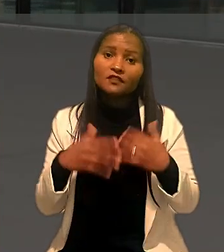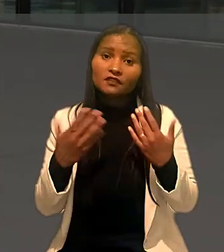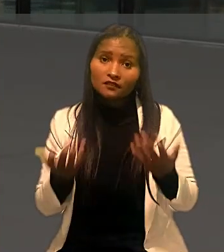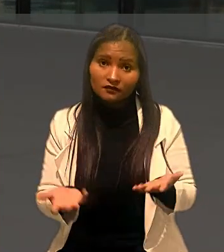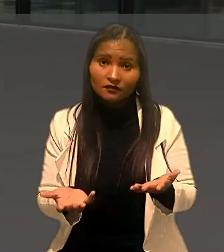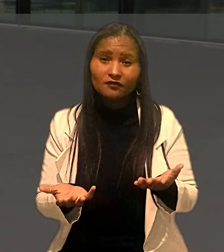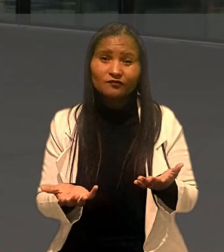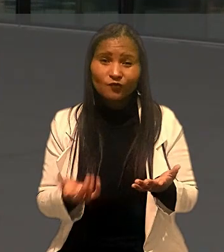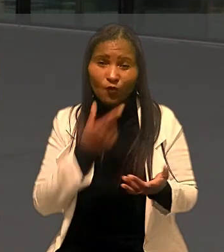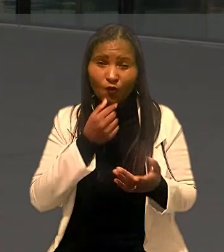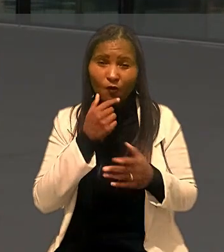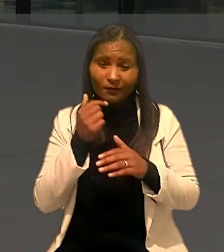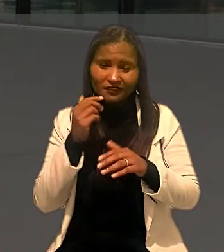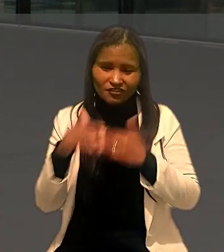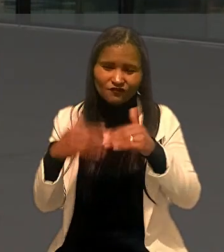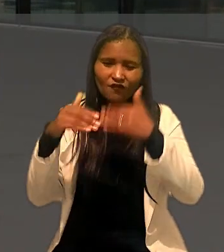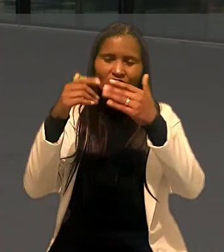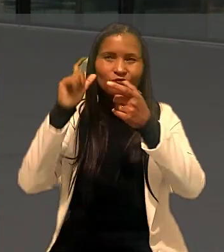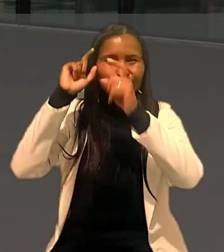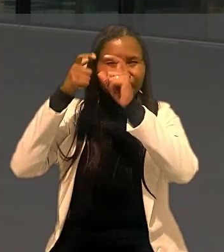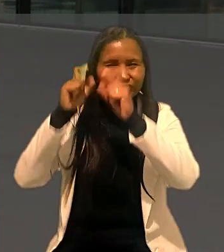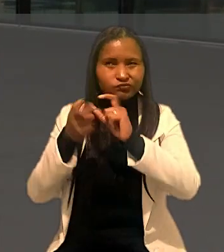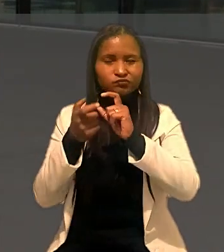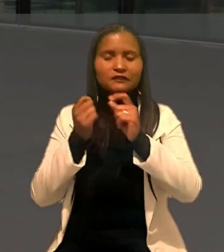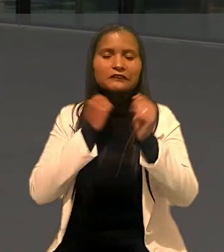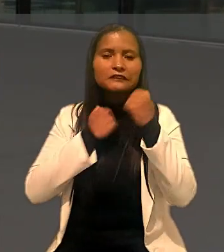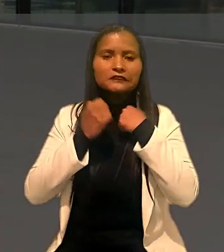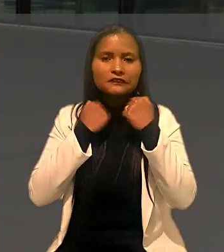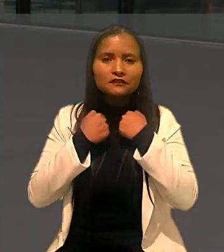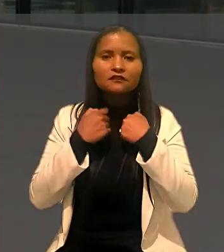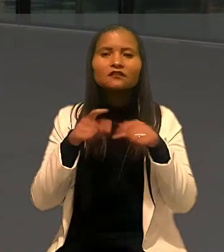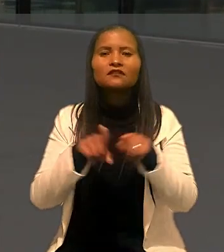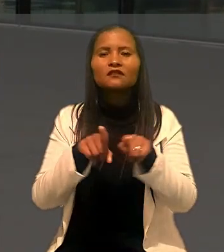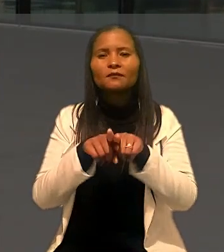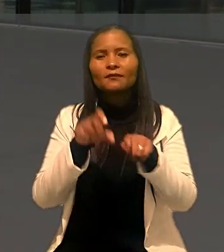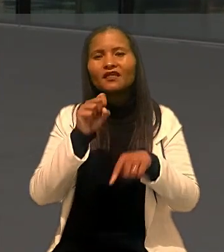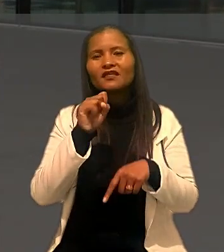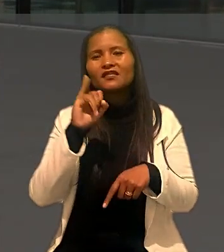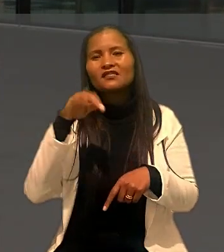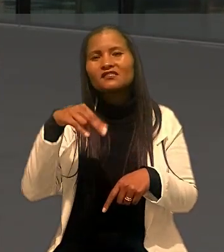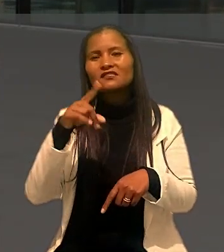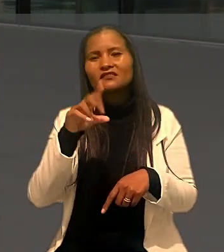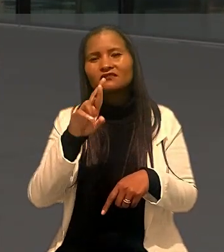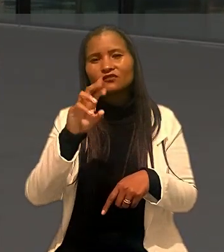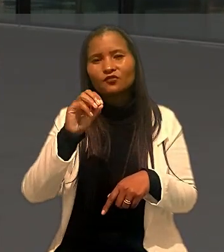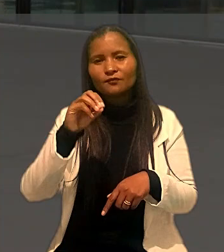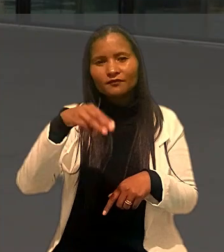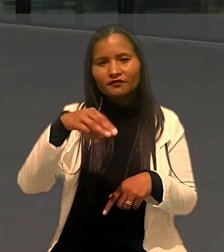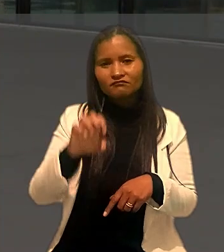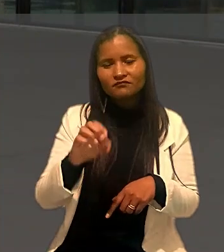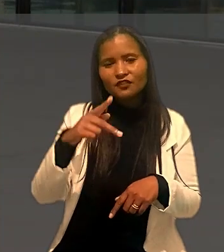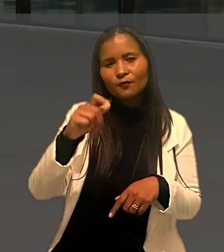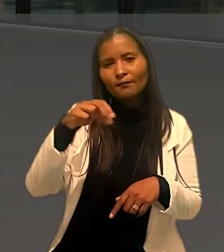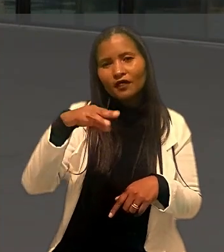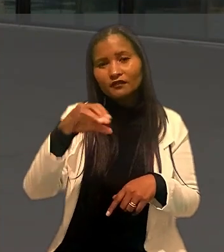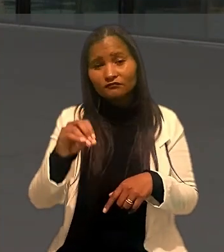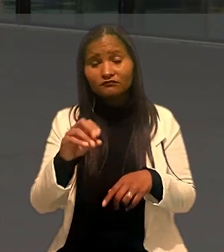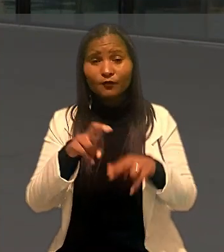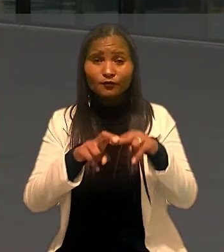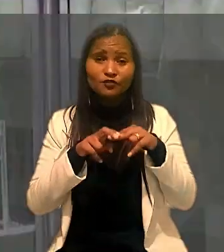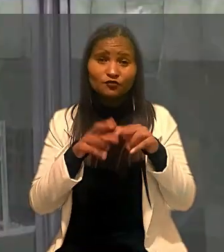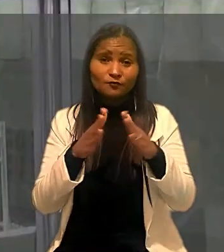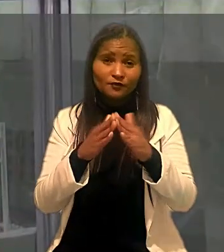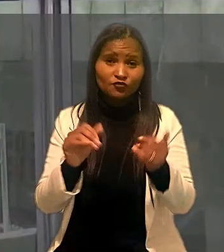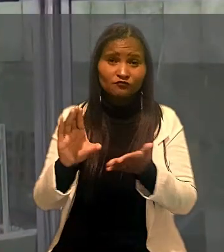Nessas circunstâncias, desenvolveu transtorno de ansiedade e síndrome do pânico e, por isso, pediu indenização por dano